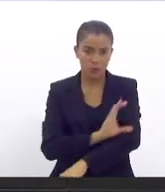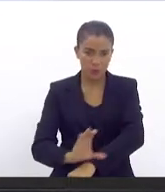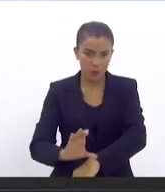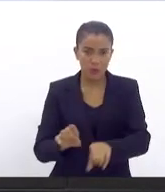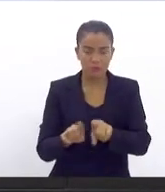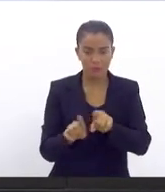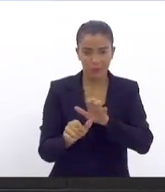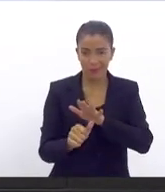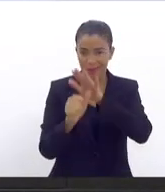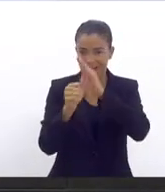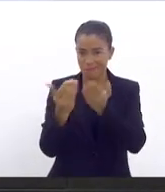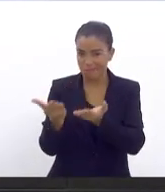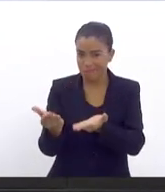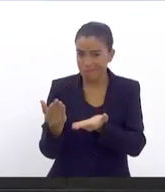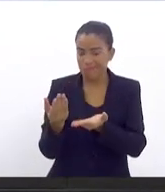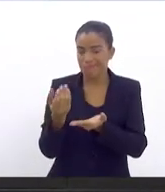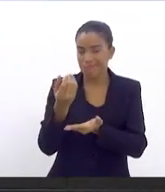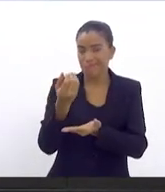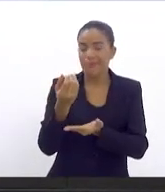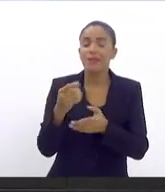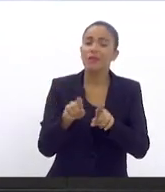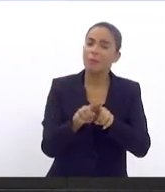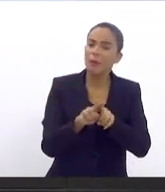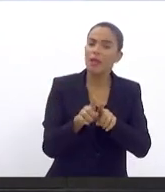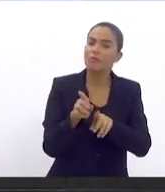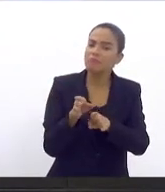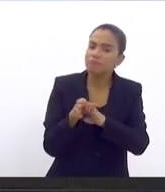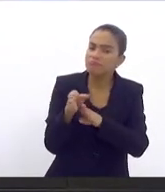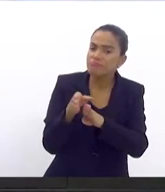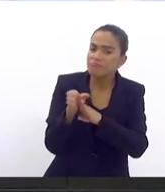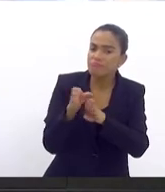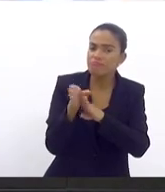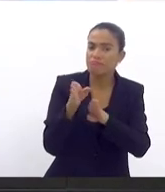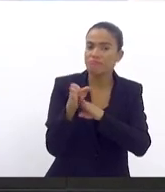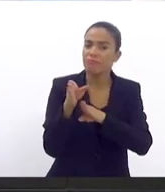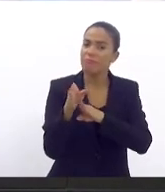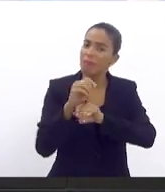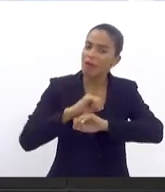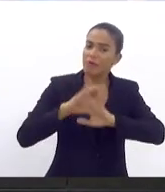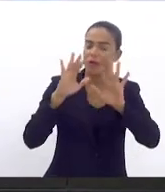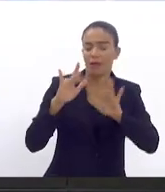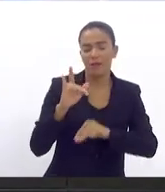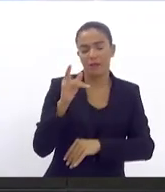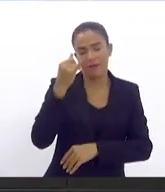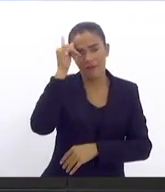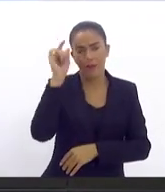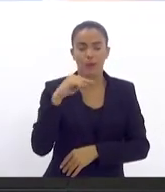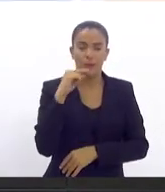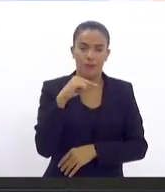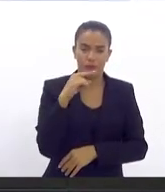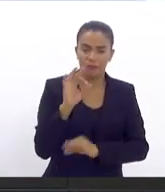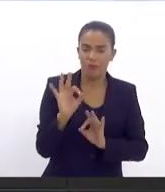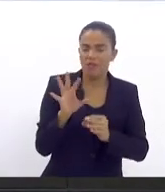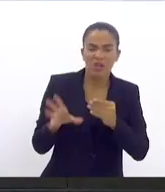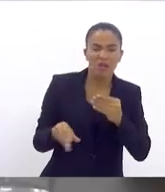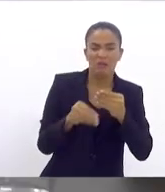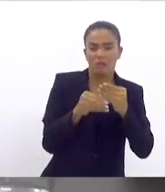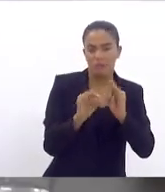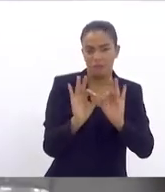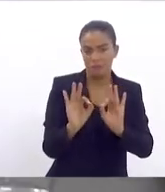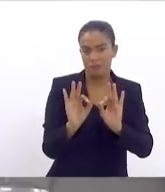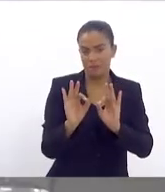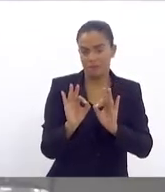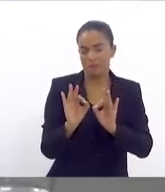por Vossa Excelência, no sentido de a gente até disciplinar a matéria, aí não tem mais dúvida mesmo. Claro. Na verdade, é só para complementar mesmo minha